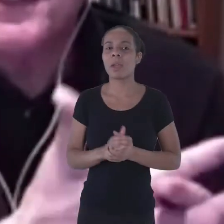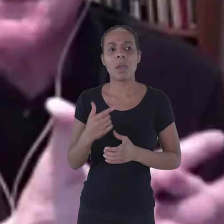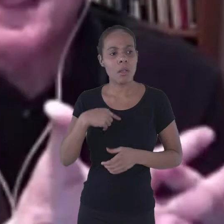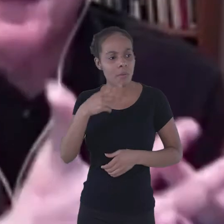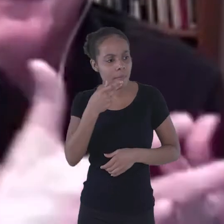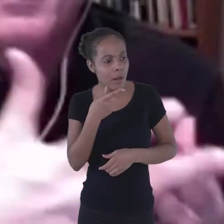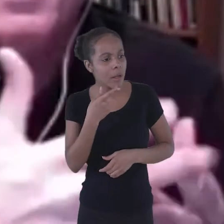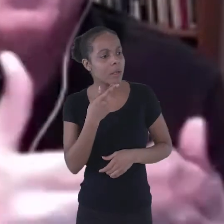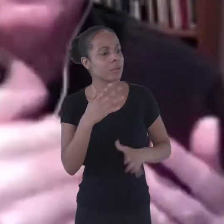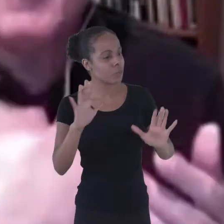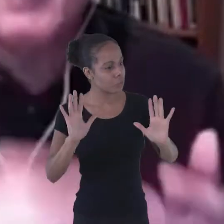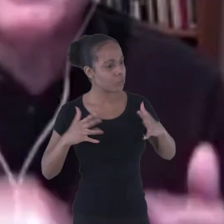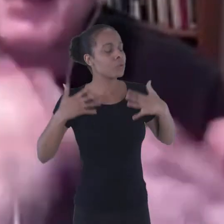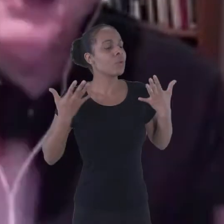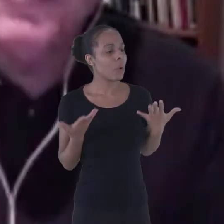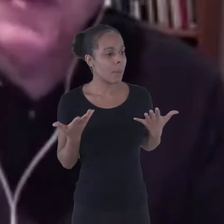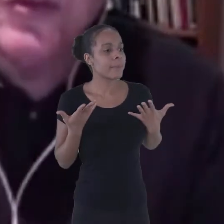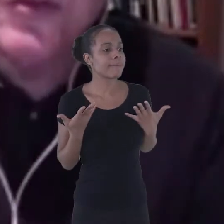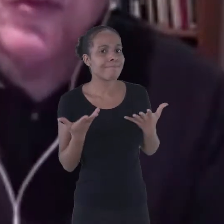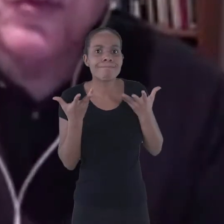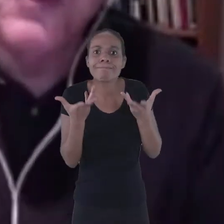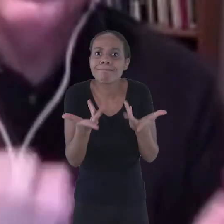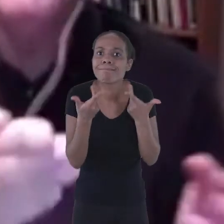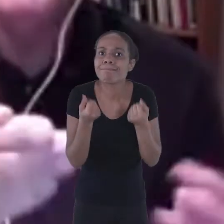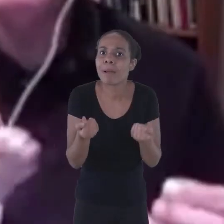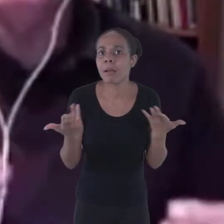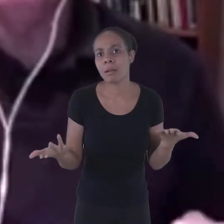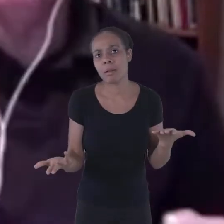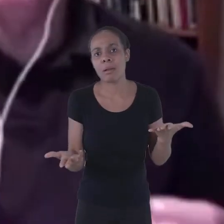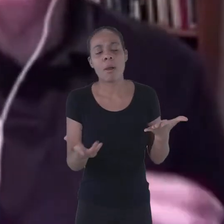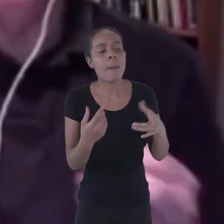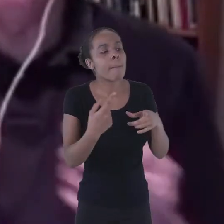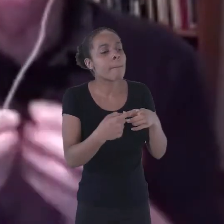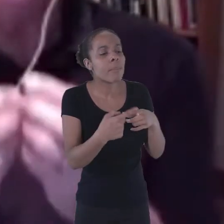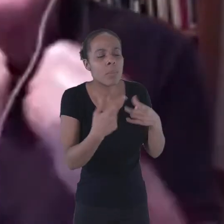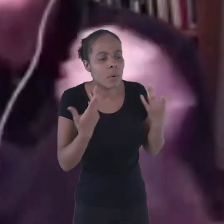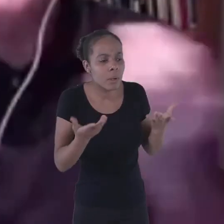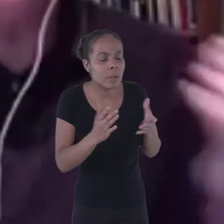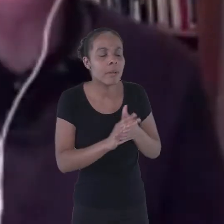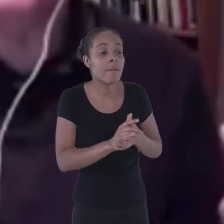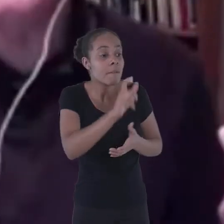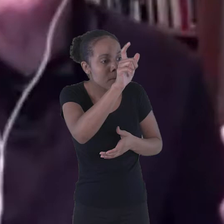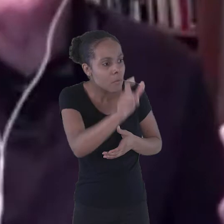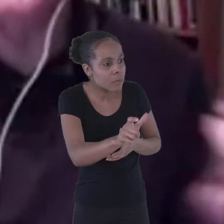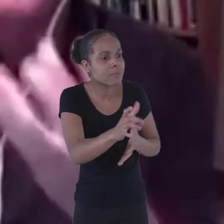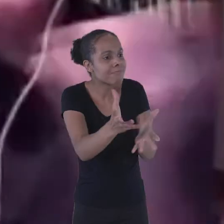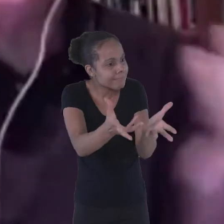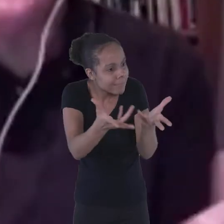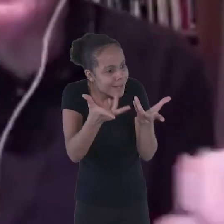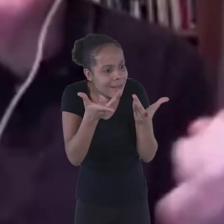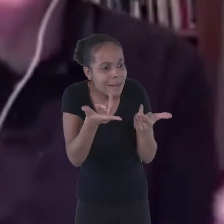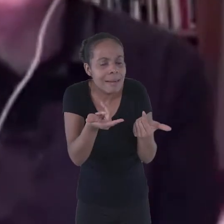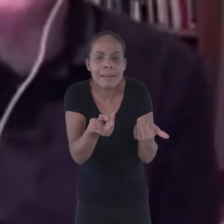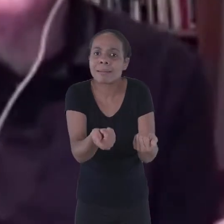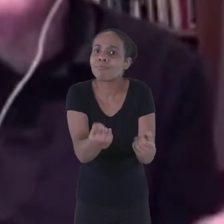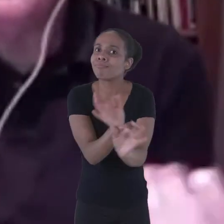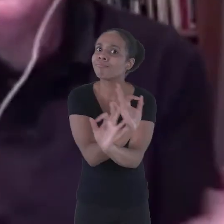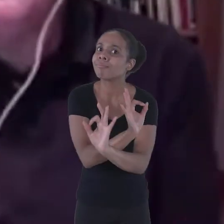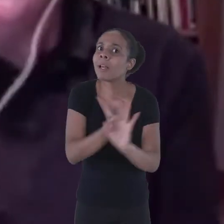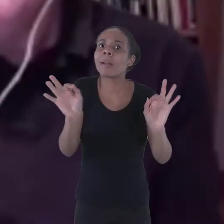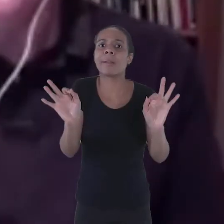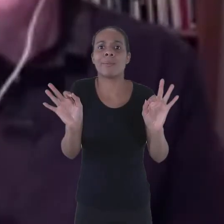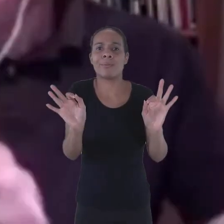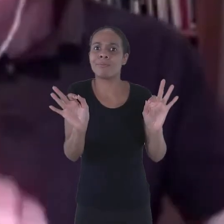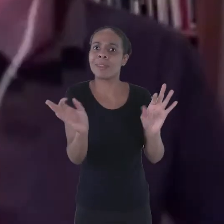fato, ele traz, além disso, um talento extraordinário numa história